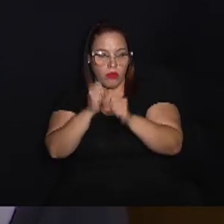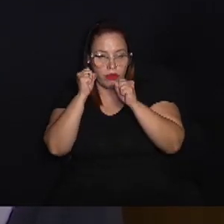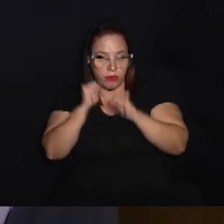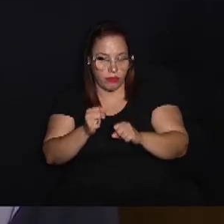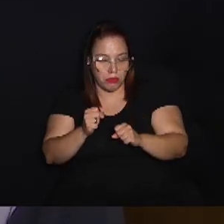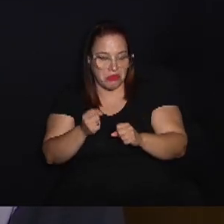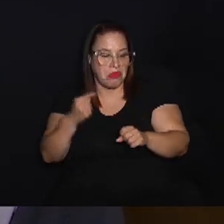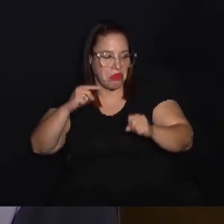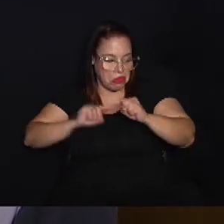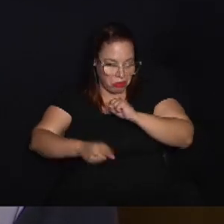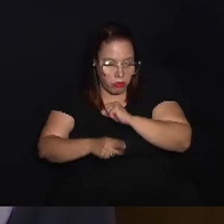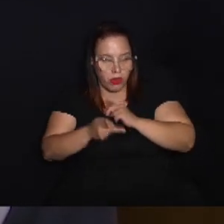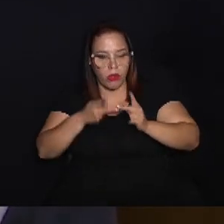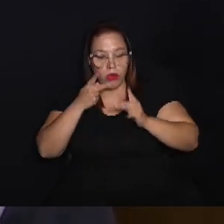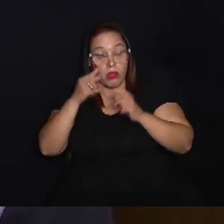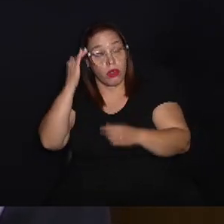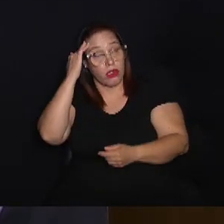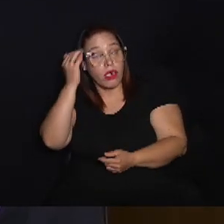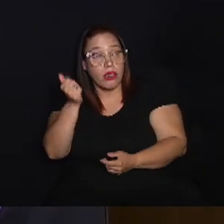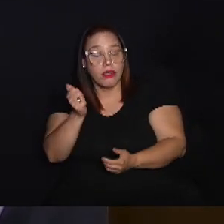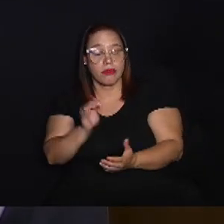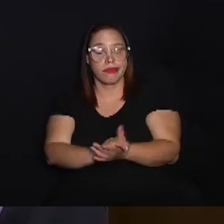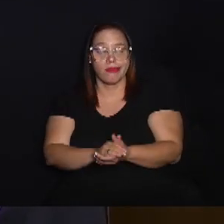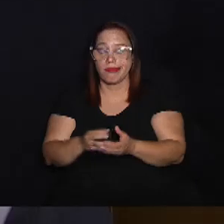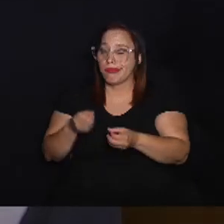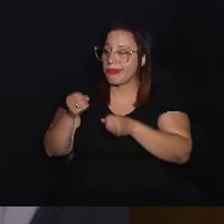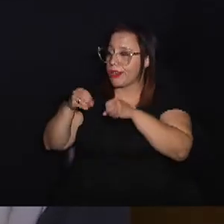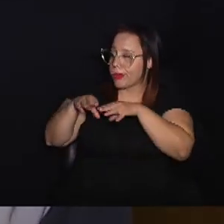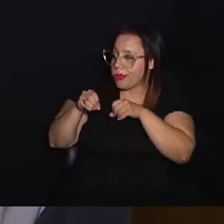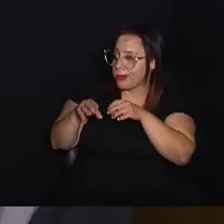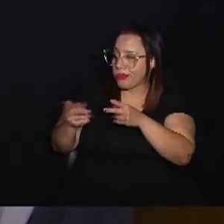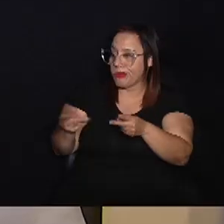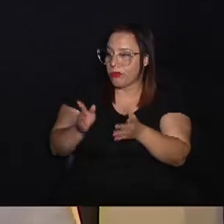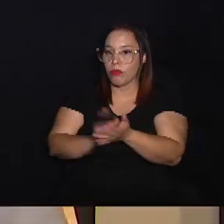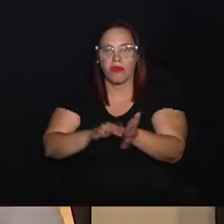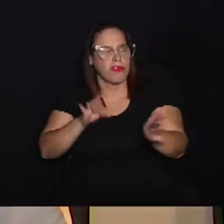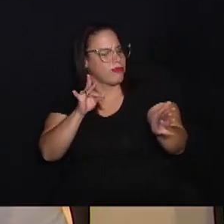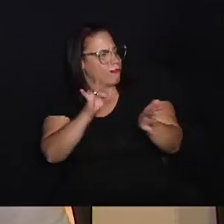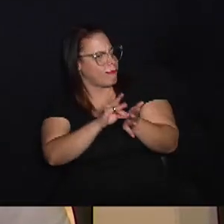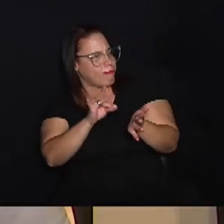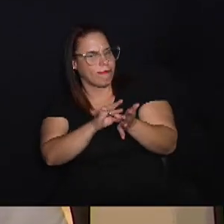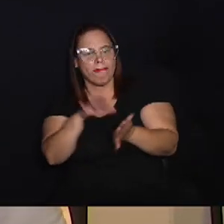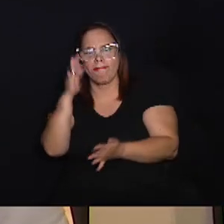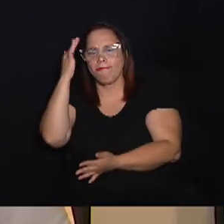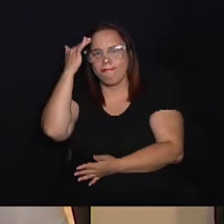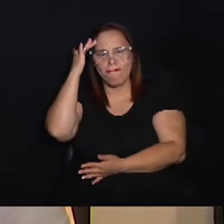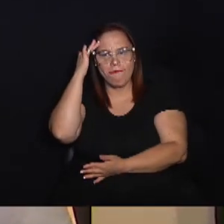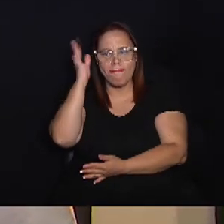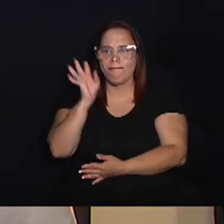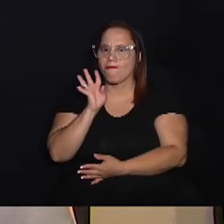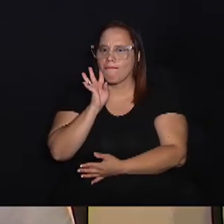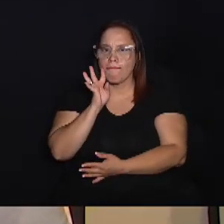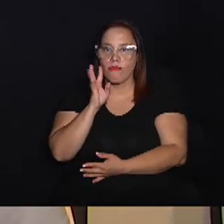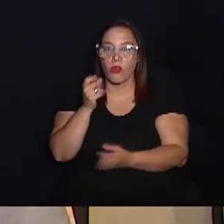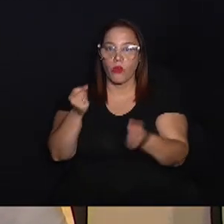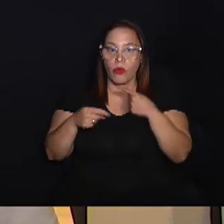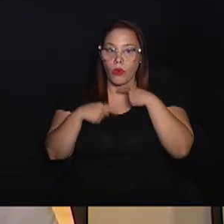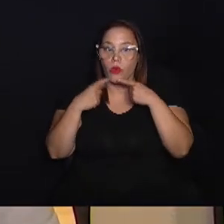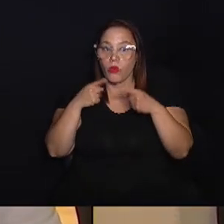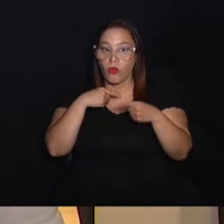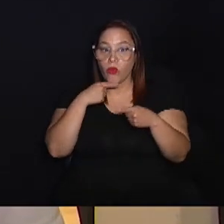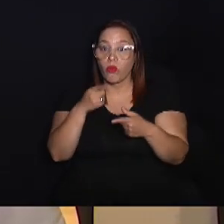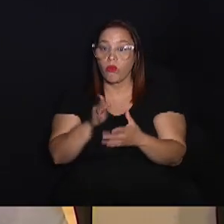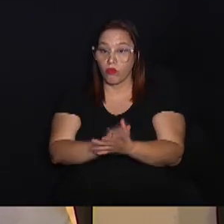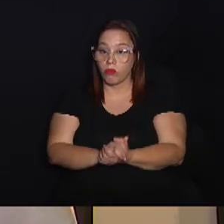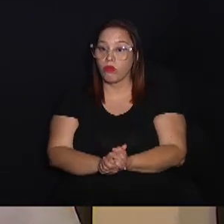dar uma aprofundada, falar com quem entende. Recomenda a visita? Com certeza. Achando muito legal, eles esclareceram minhas dúvidas